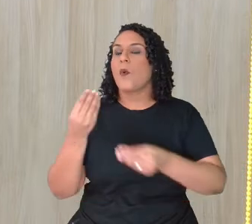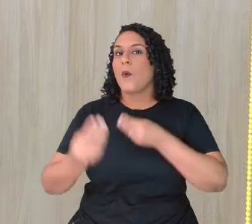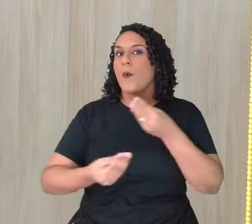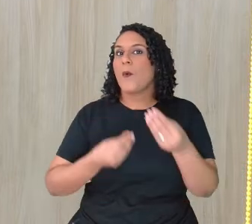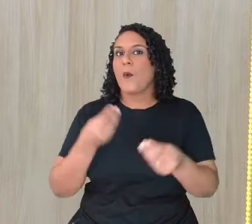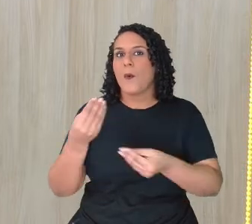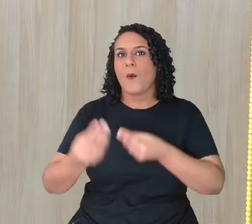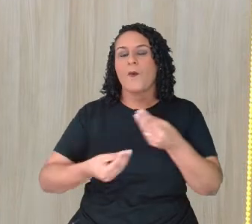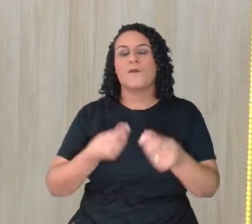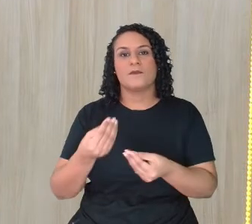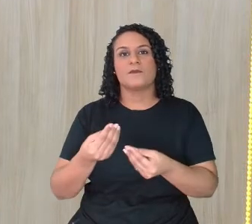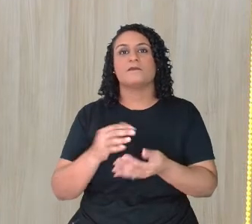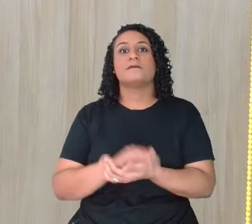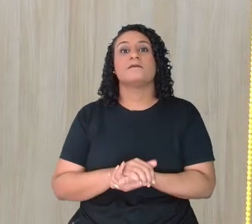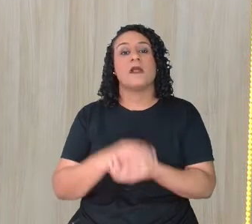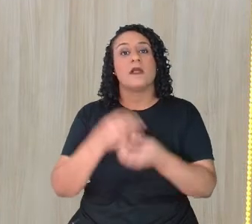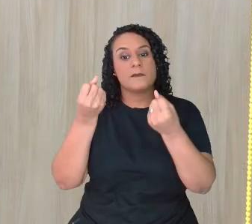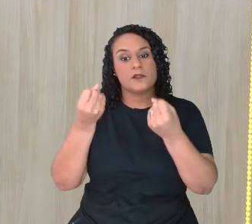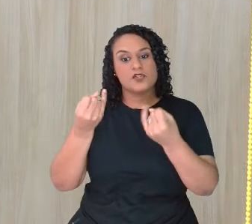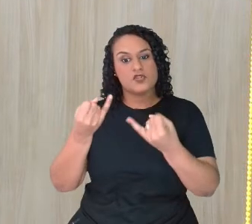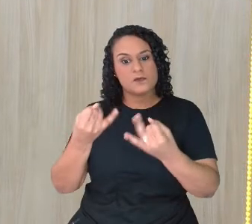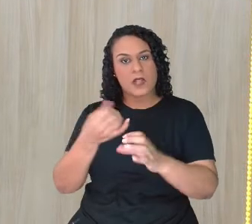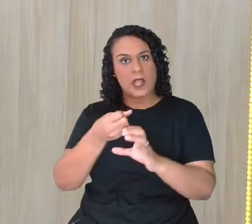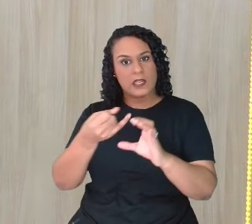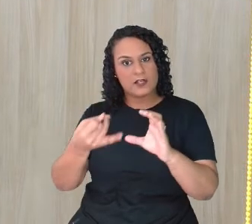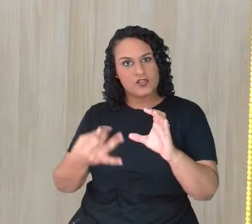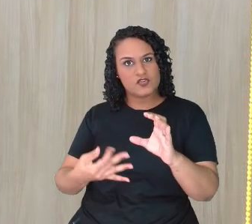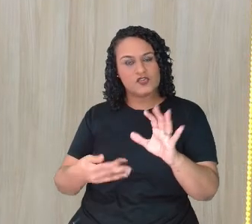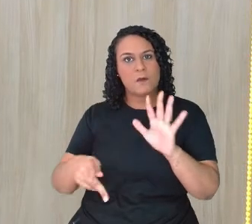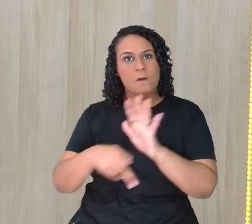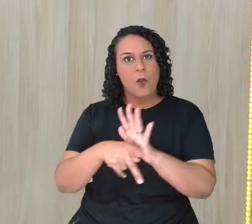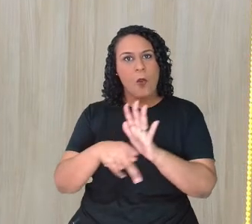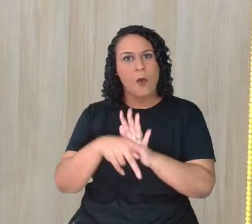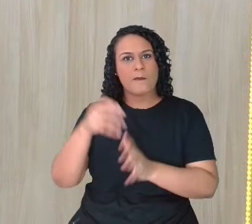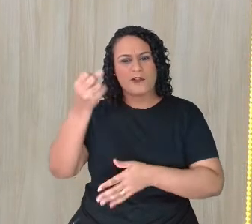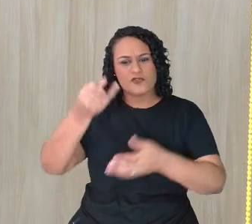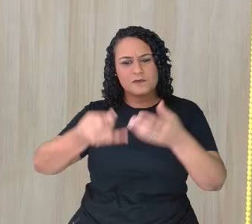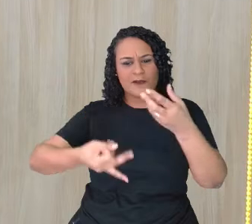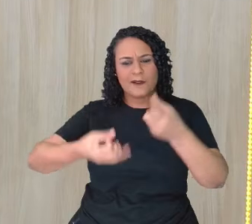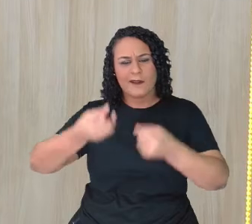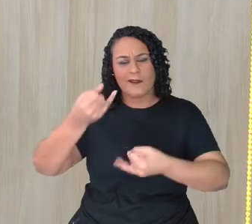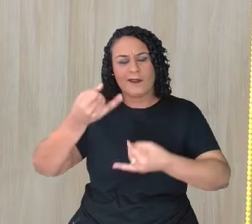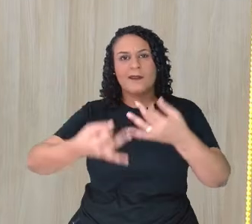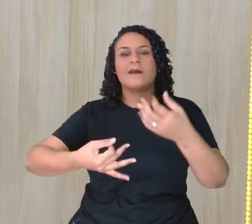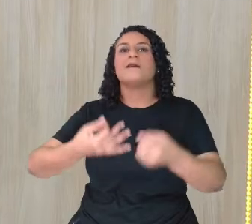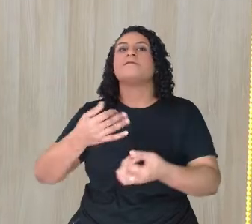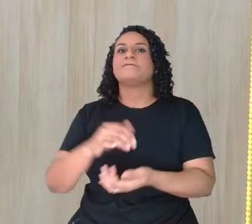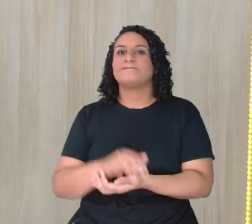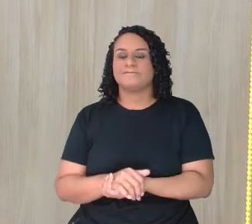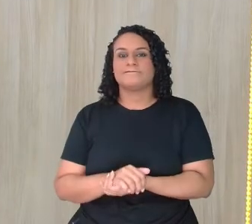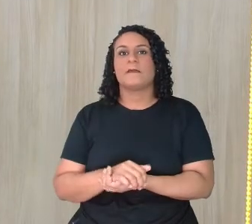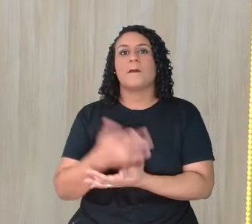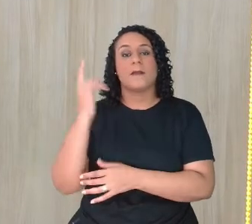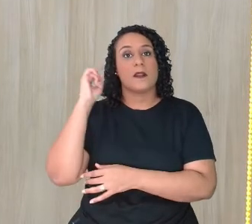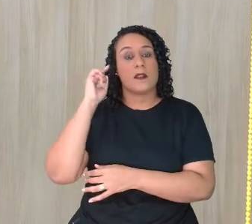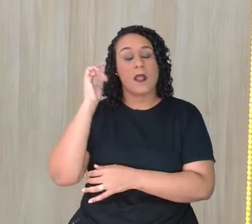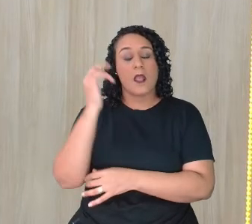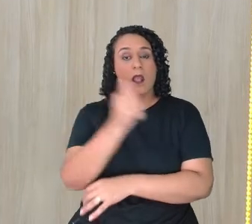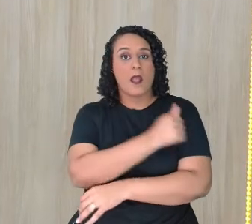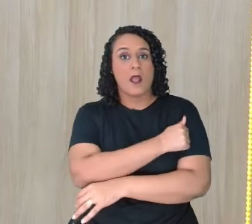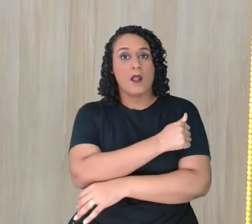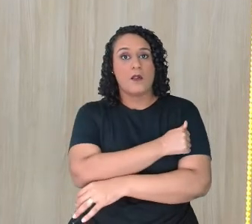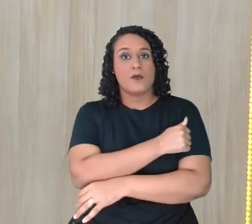Me descrever para aqueles alunos que têm deficiência visual. Né? Eu estou vestindo blusa azul,